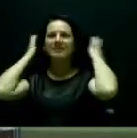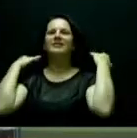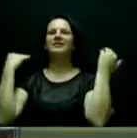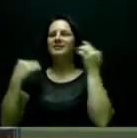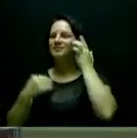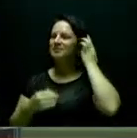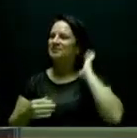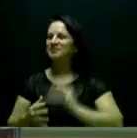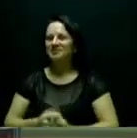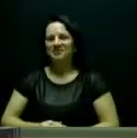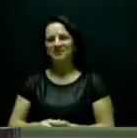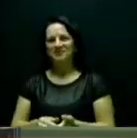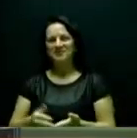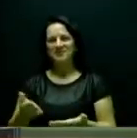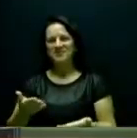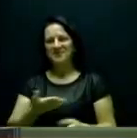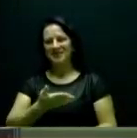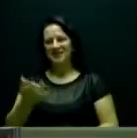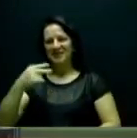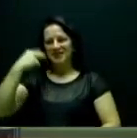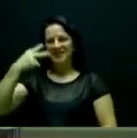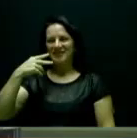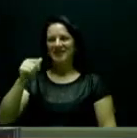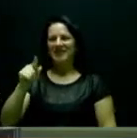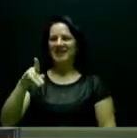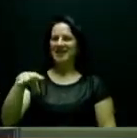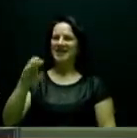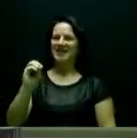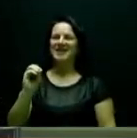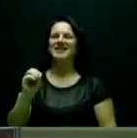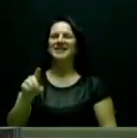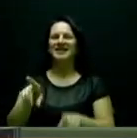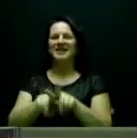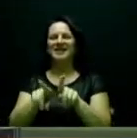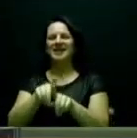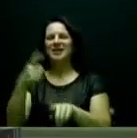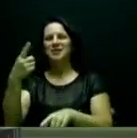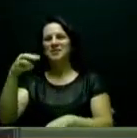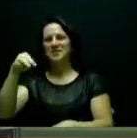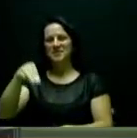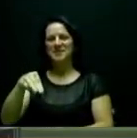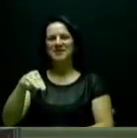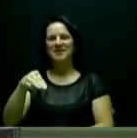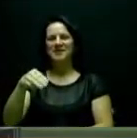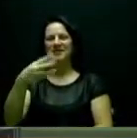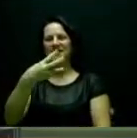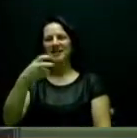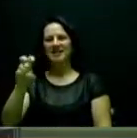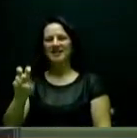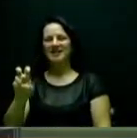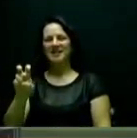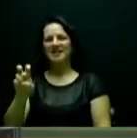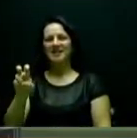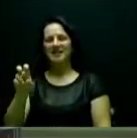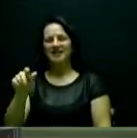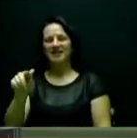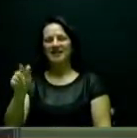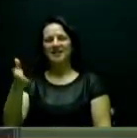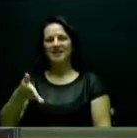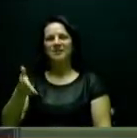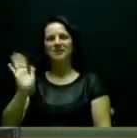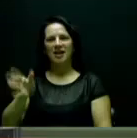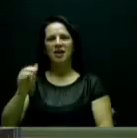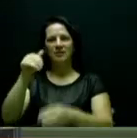o vereador Adeildo Eliodoro Dinho ainda dispõe de um minuto e 37 segundos em